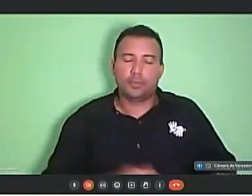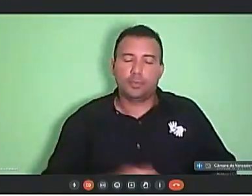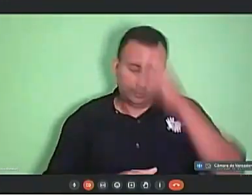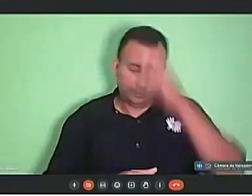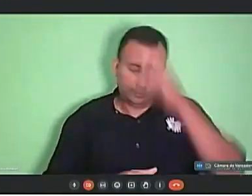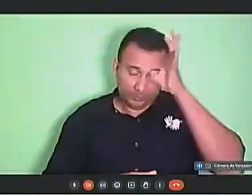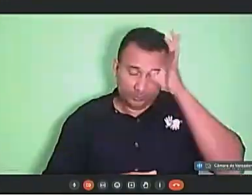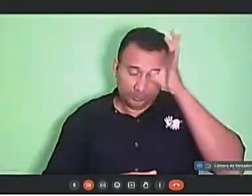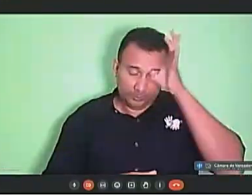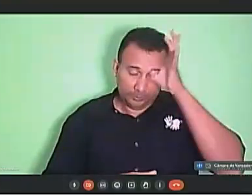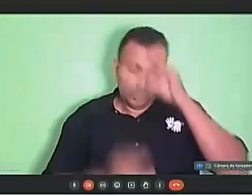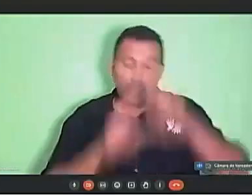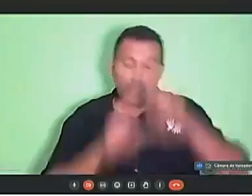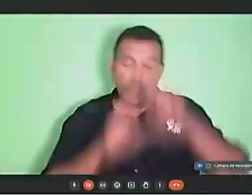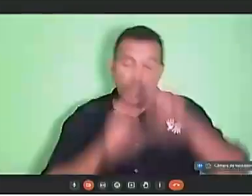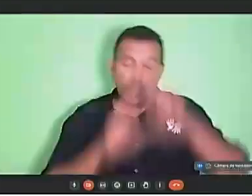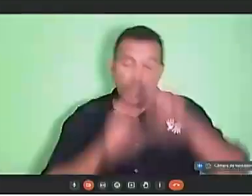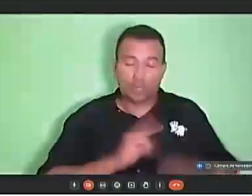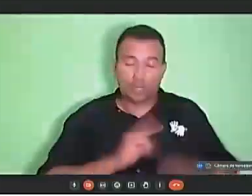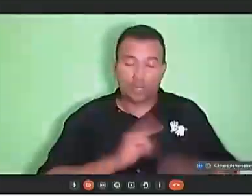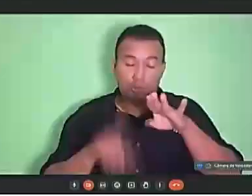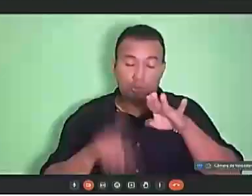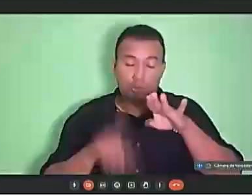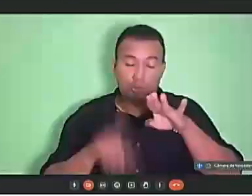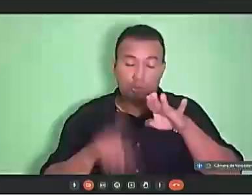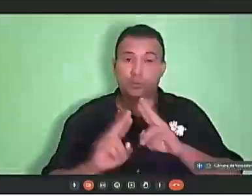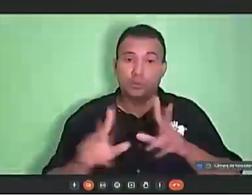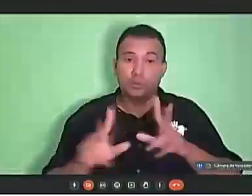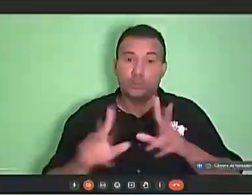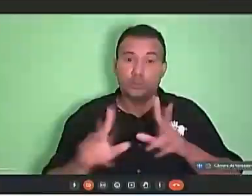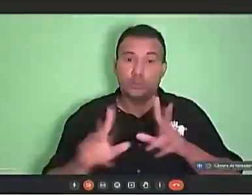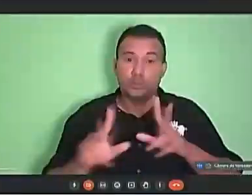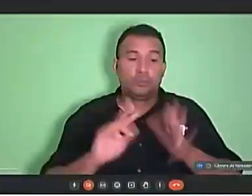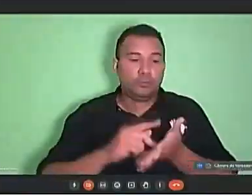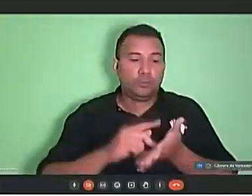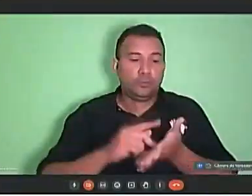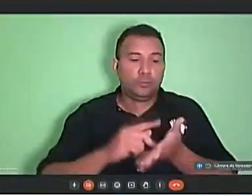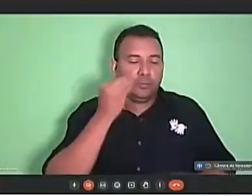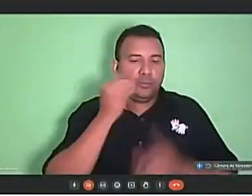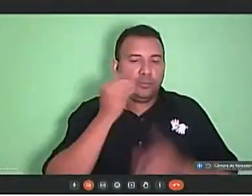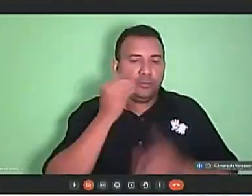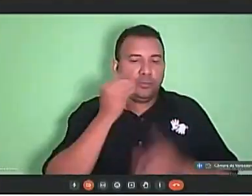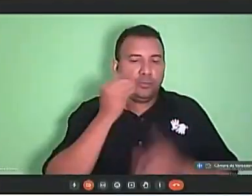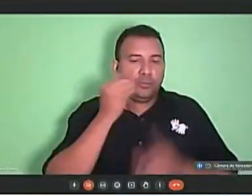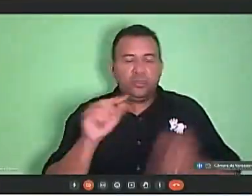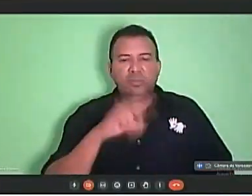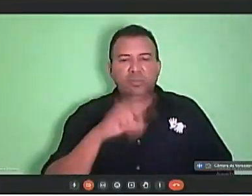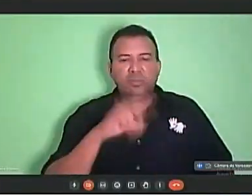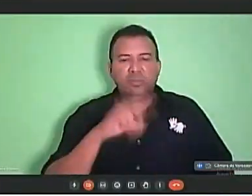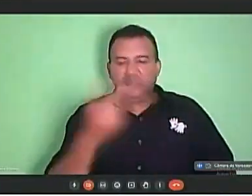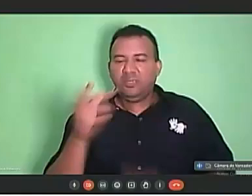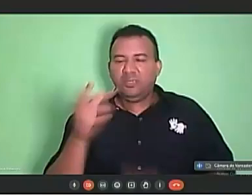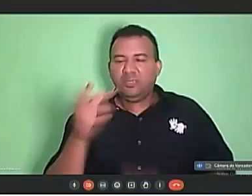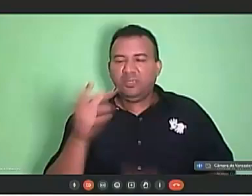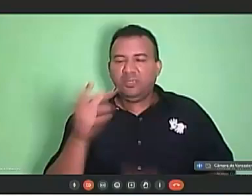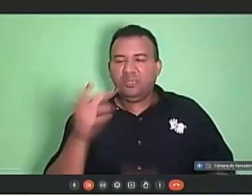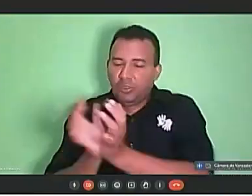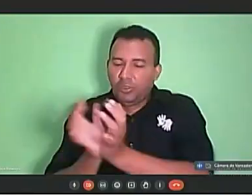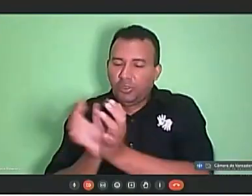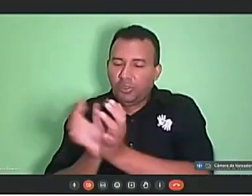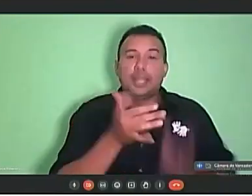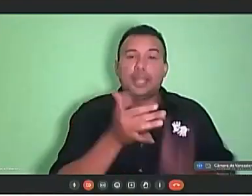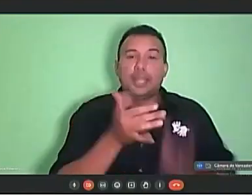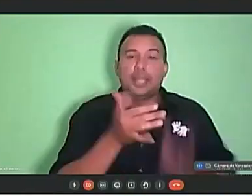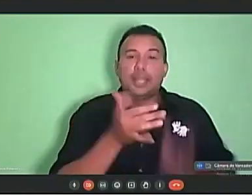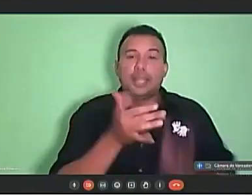pouco diferente, mas na prática, o que isso mostra? Ó? 2 equipes, cada uma delas trabalhando com 10 anos de diferença, uma lá no outro